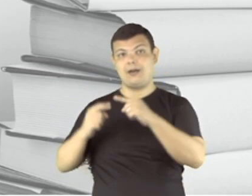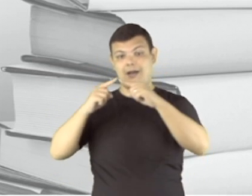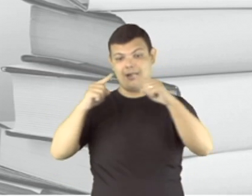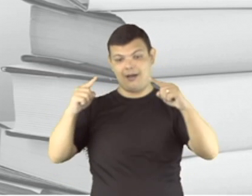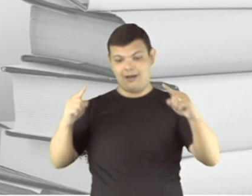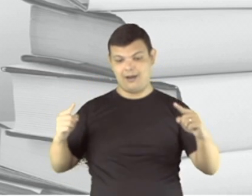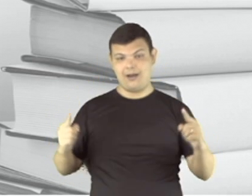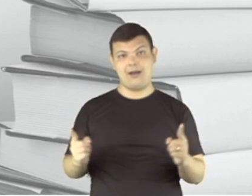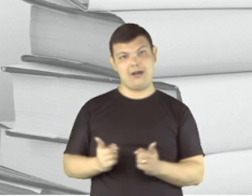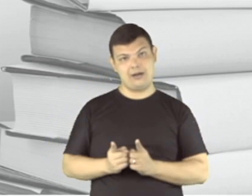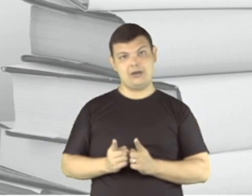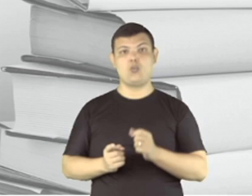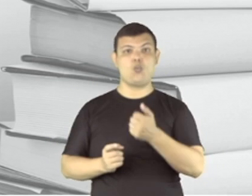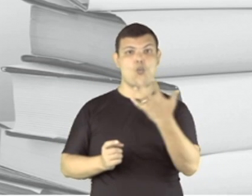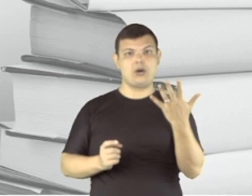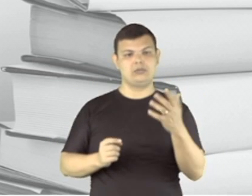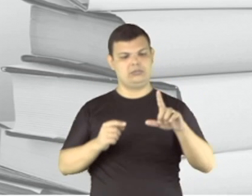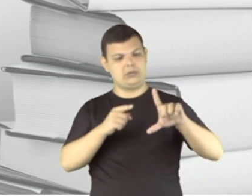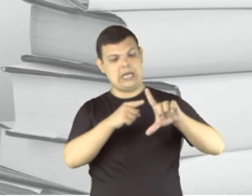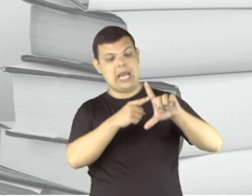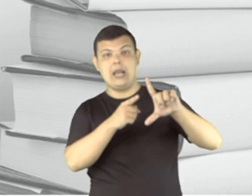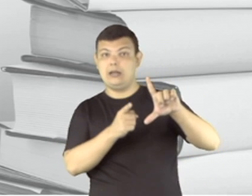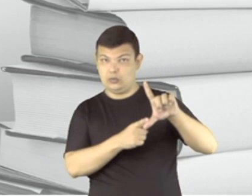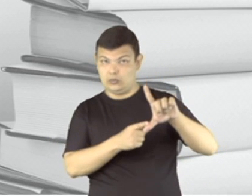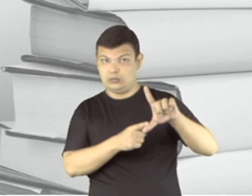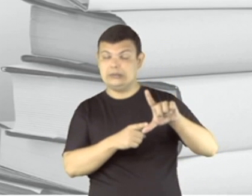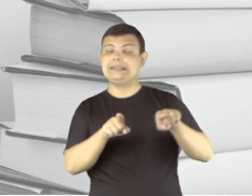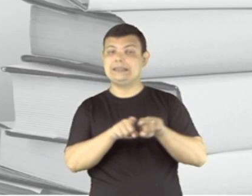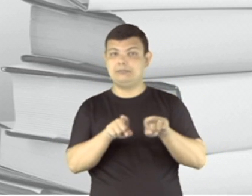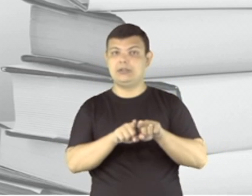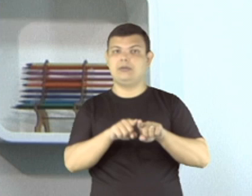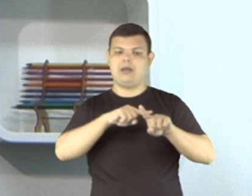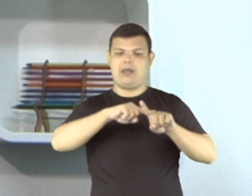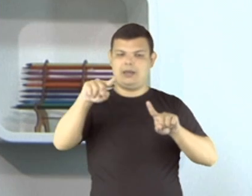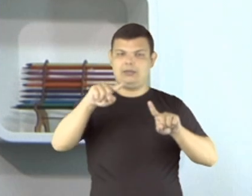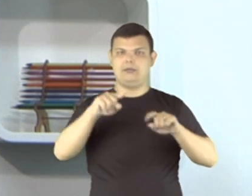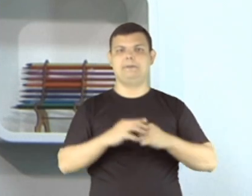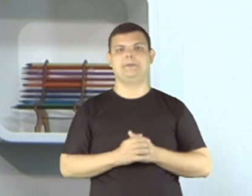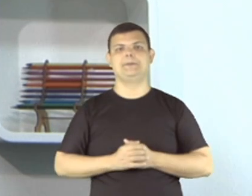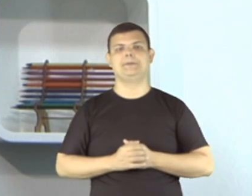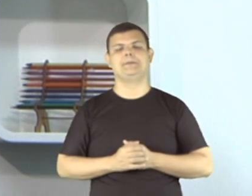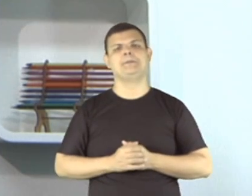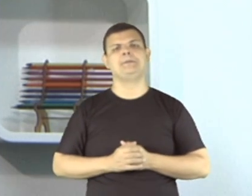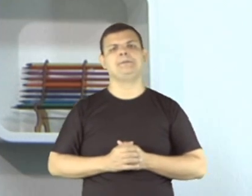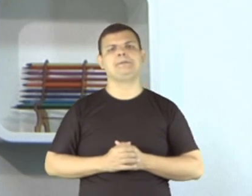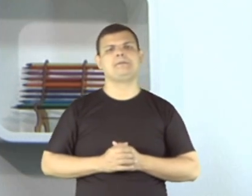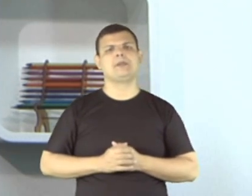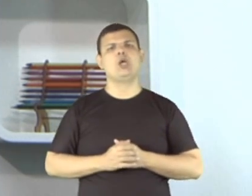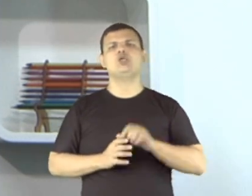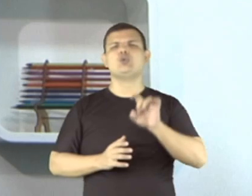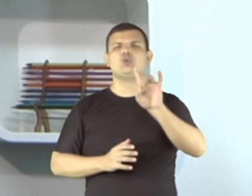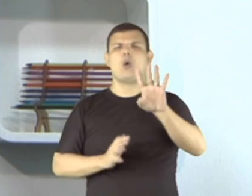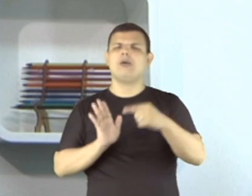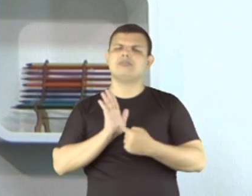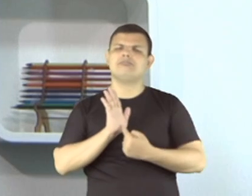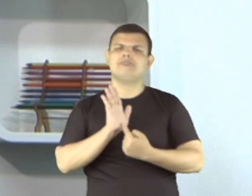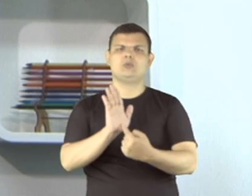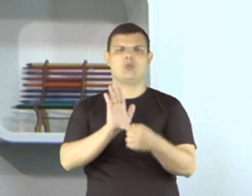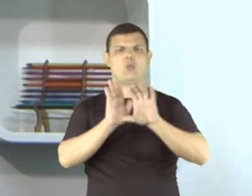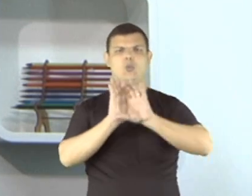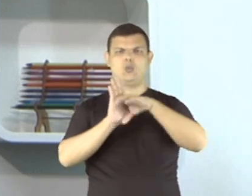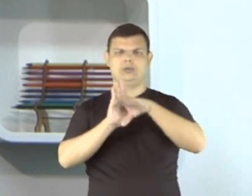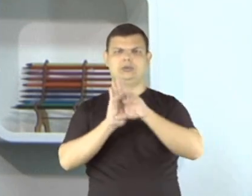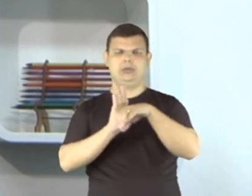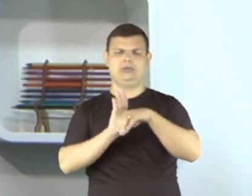9. E decágono, 10. Isto é apenas, faltando aqui para mim, isto é apenas para introduzir um conceito que nós